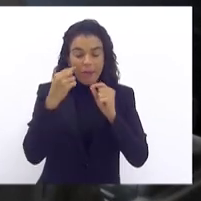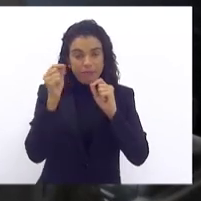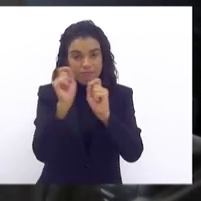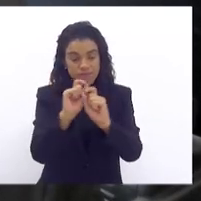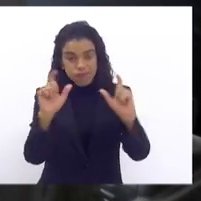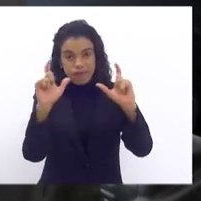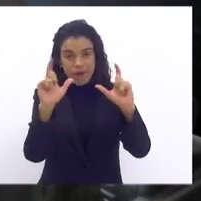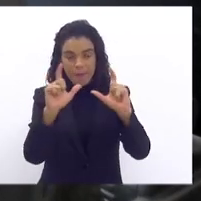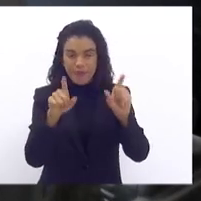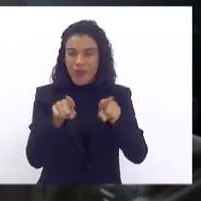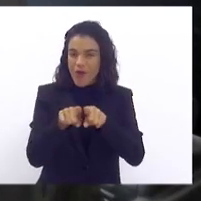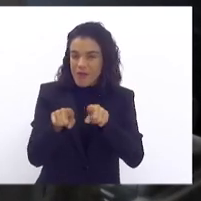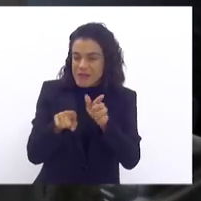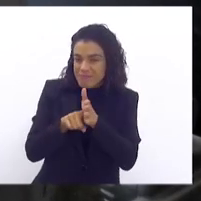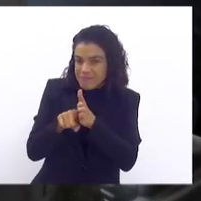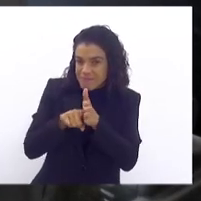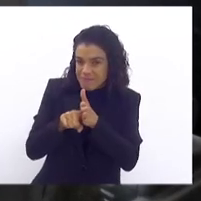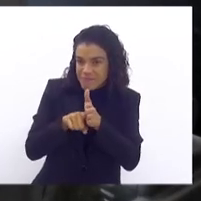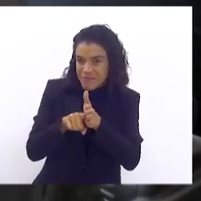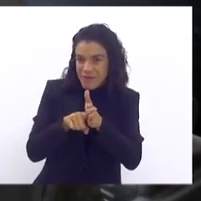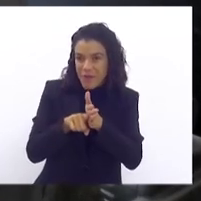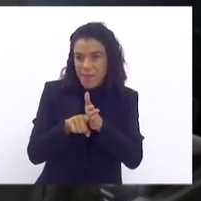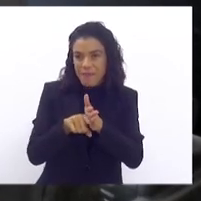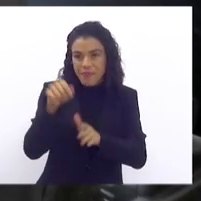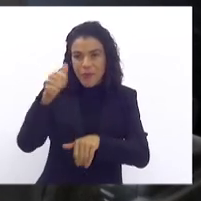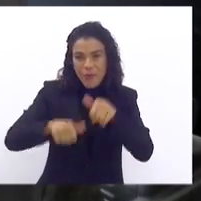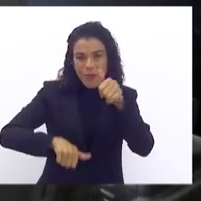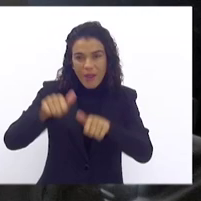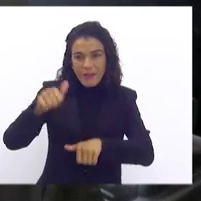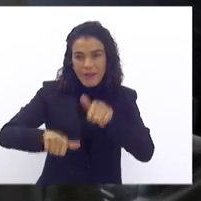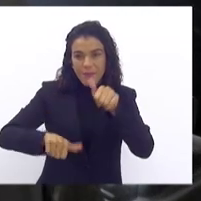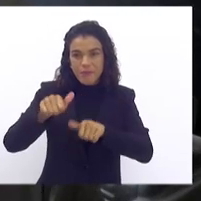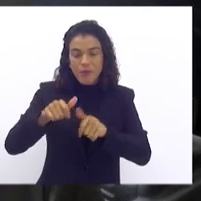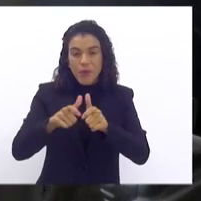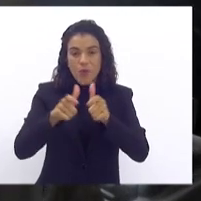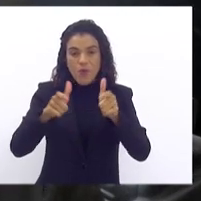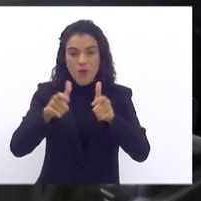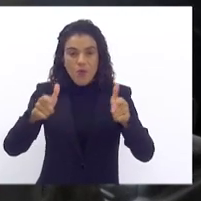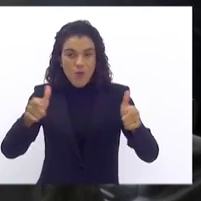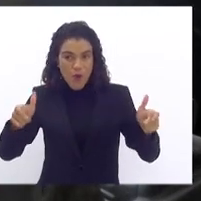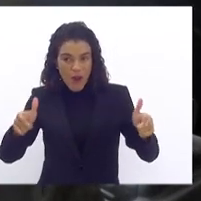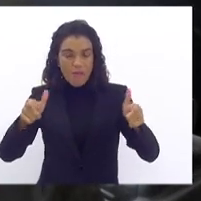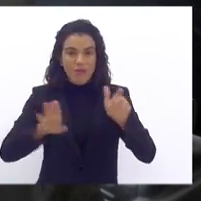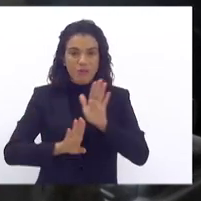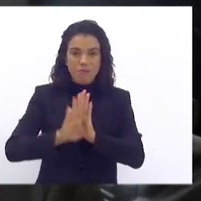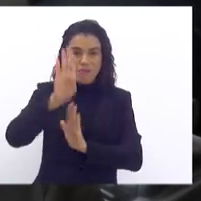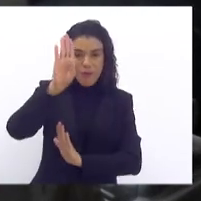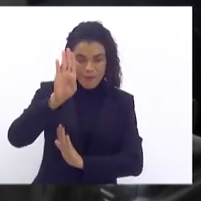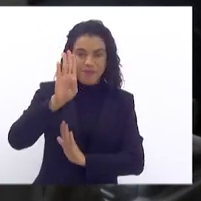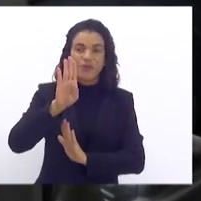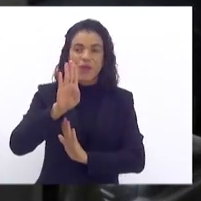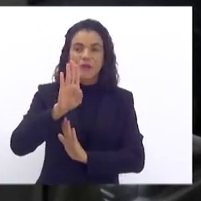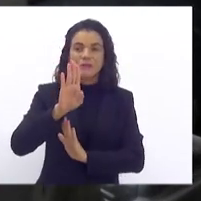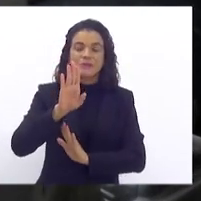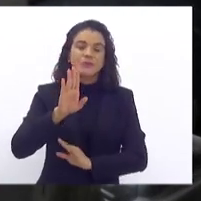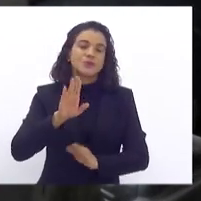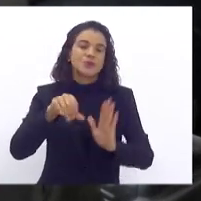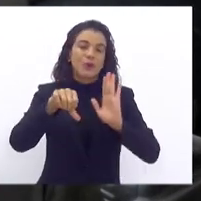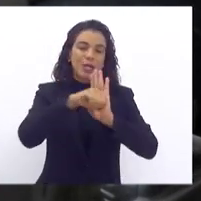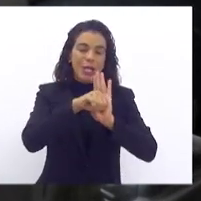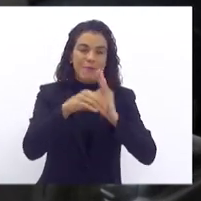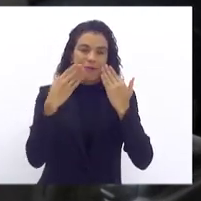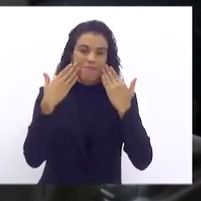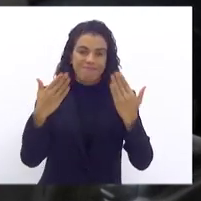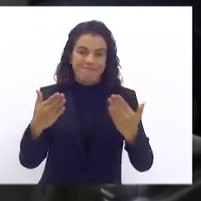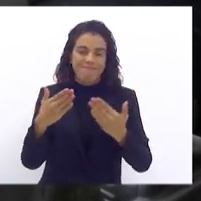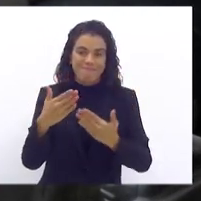eu fiz uma análise aqui, né, que há um aumento progressivo no processamento desses crimes perante o Tribunal